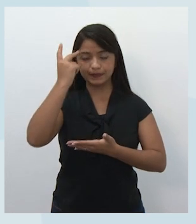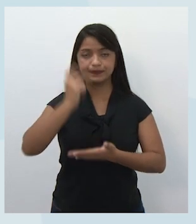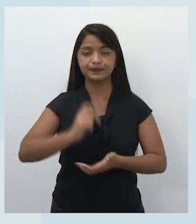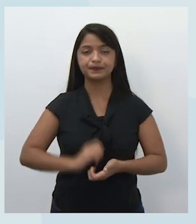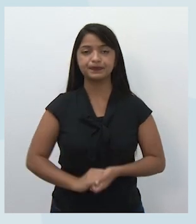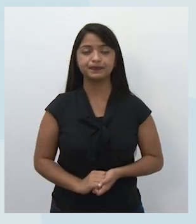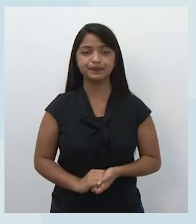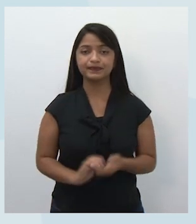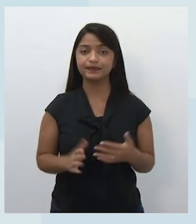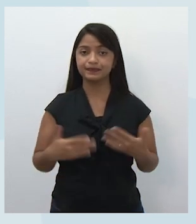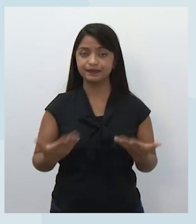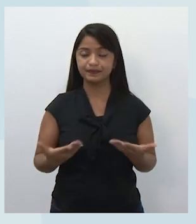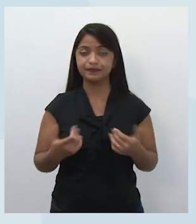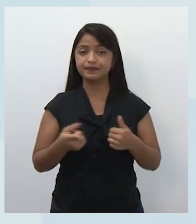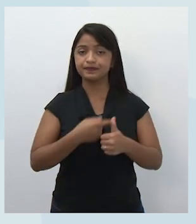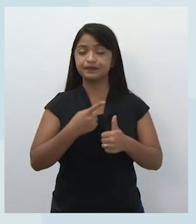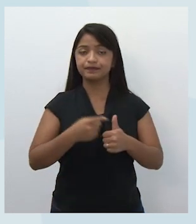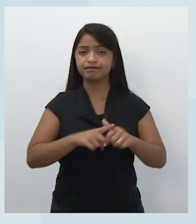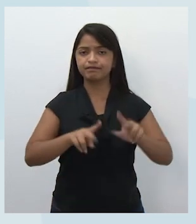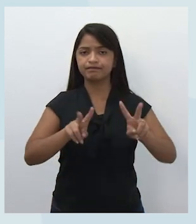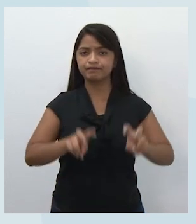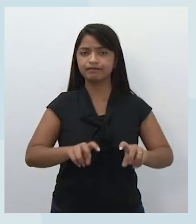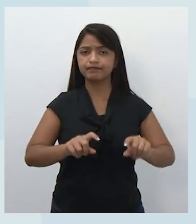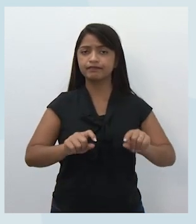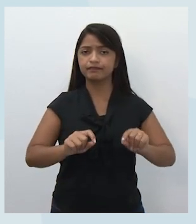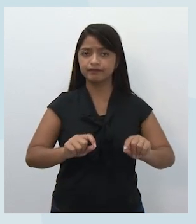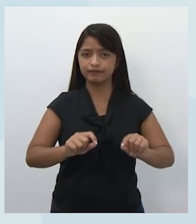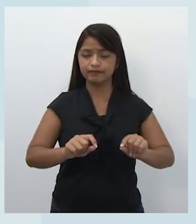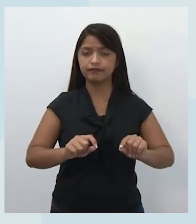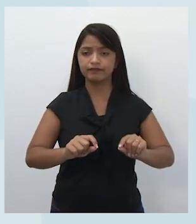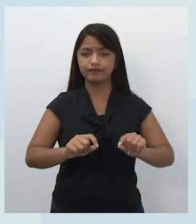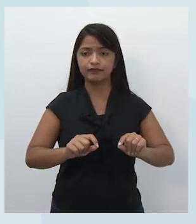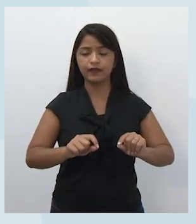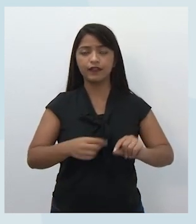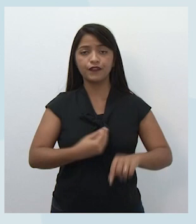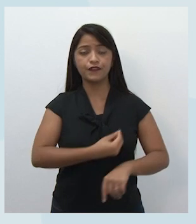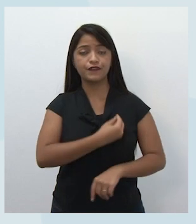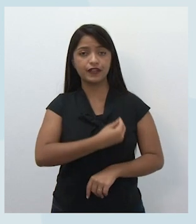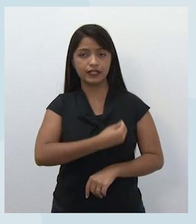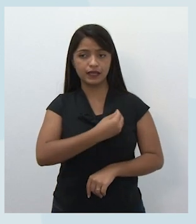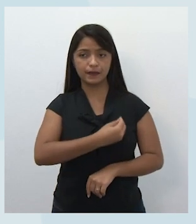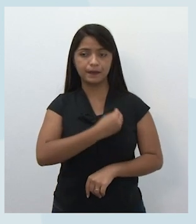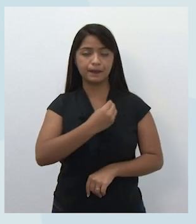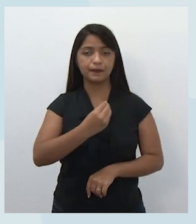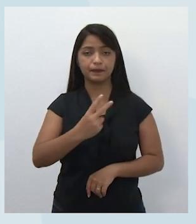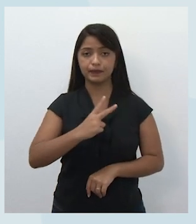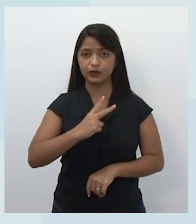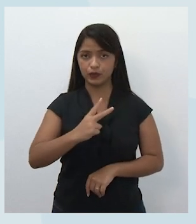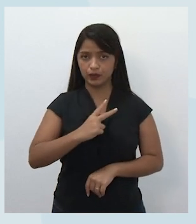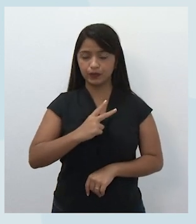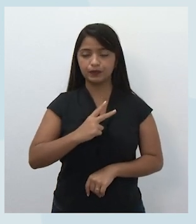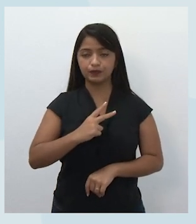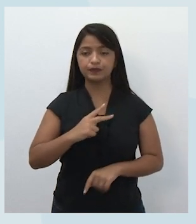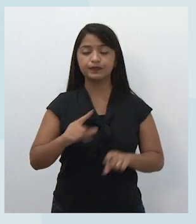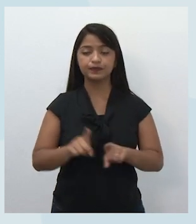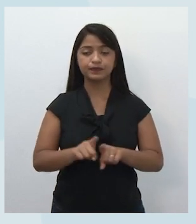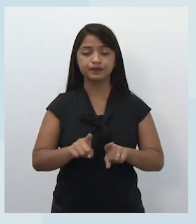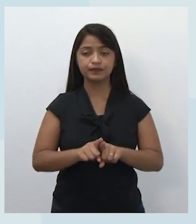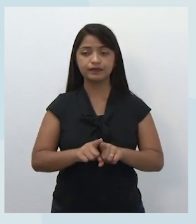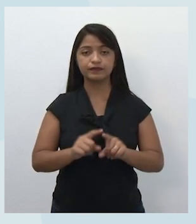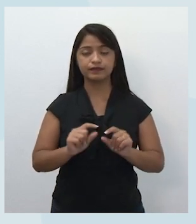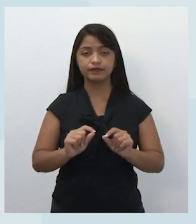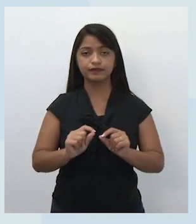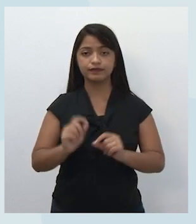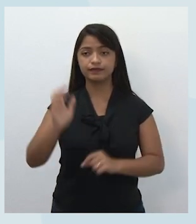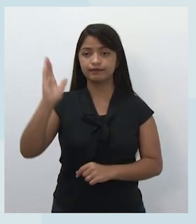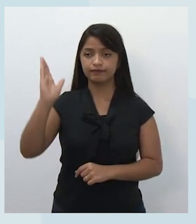né? Então, o primeiro campo fala da atuação na vida social, né? E logo em seguida, no mesmo slide, vocês têm as práticas de